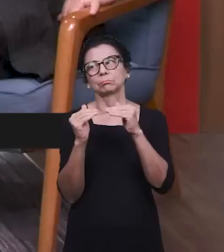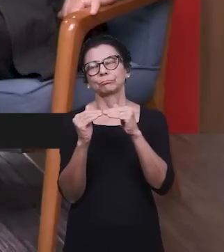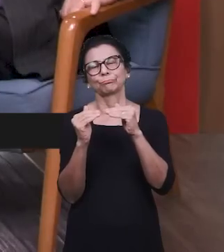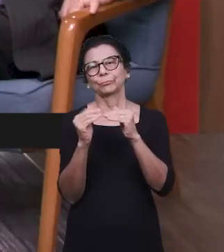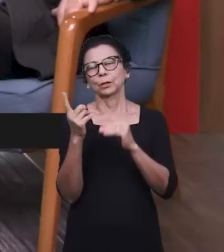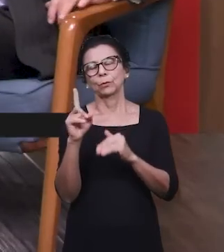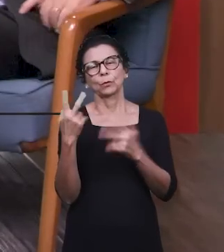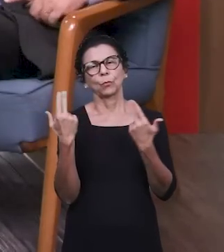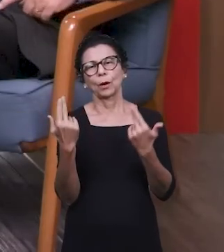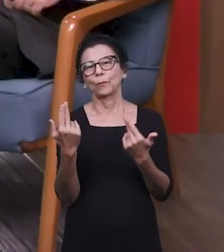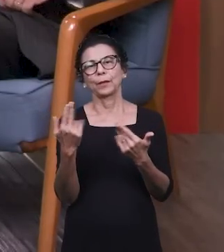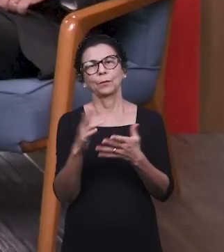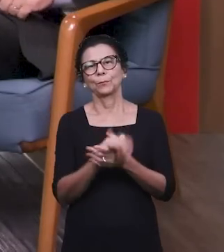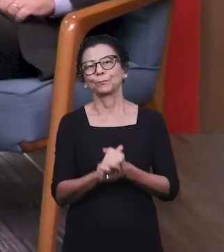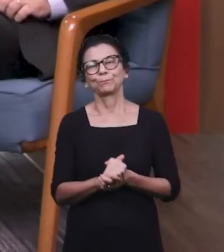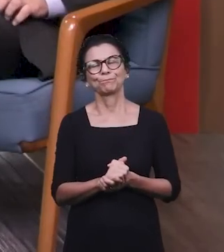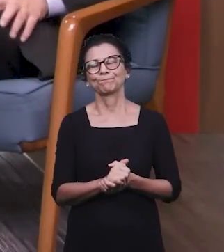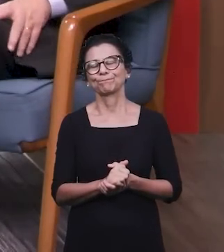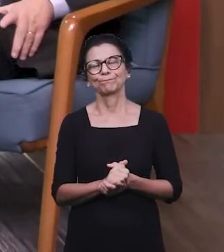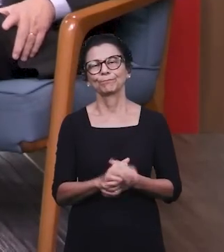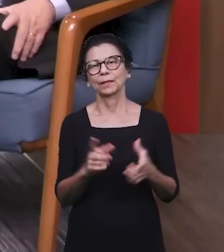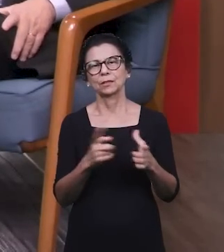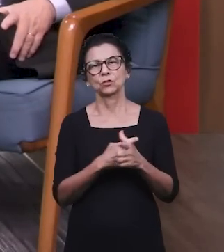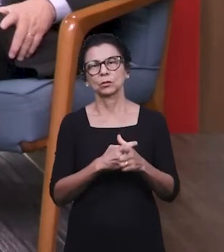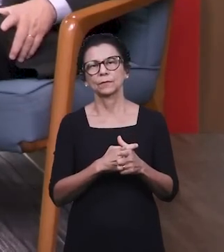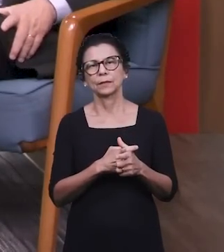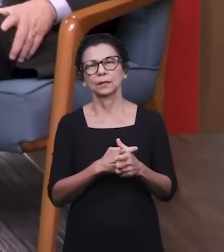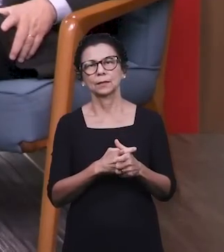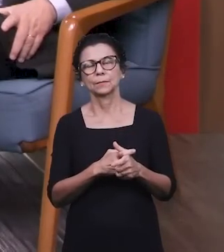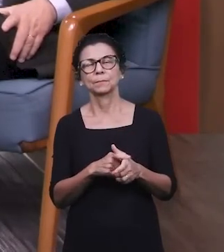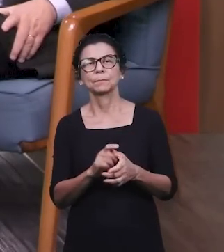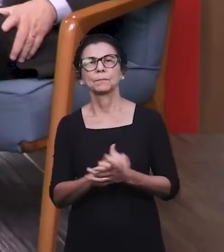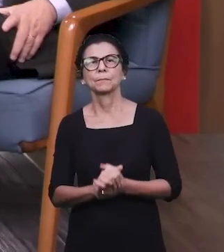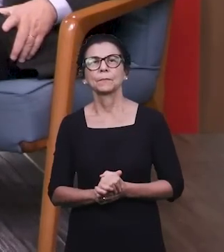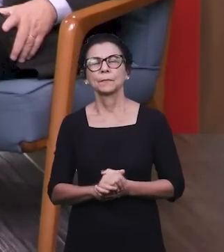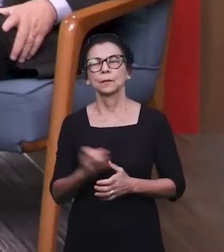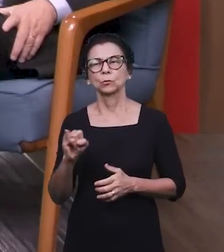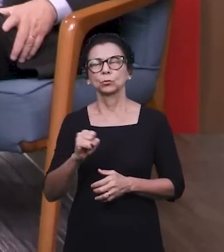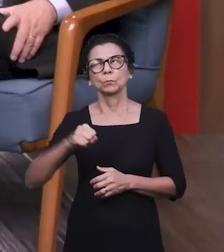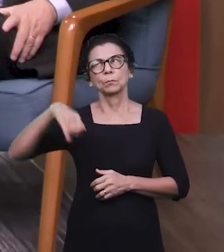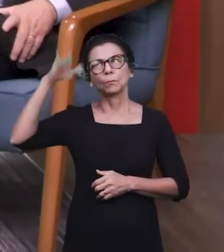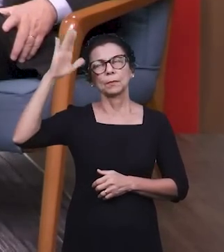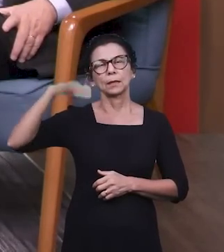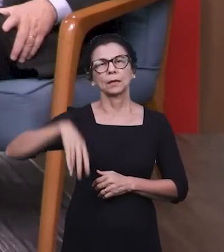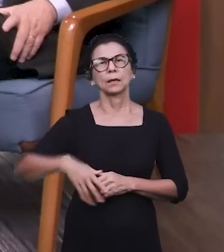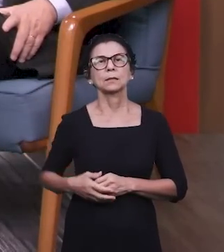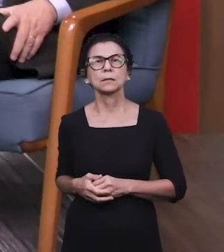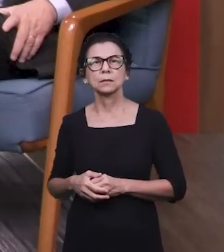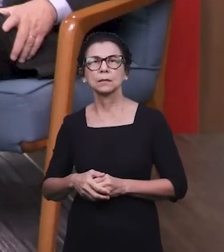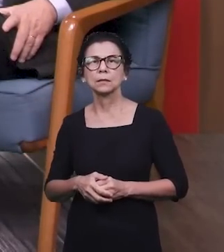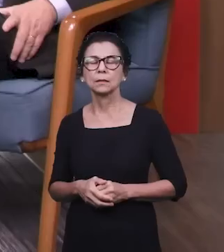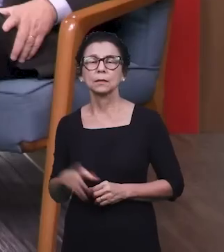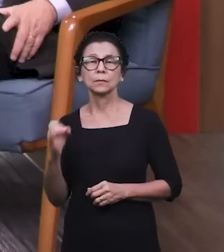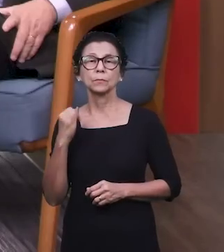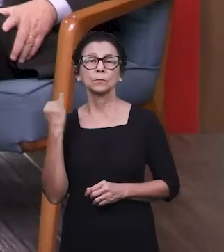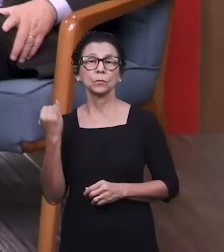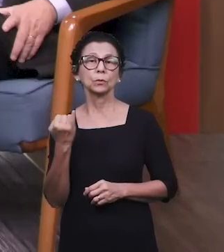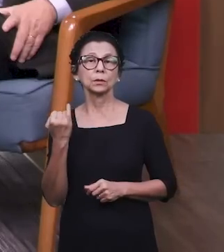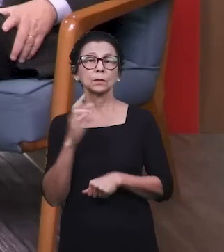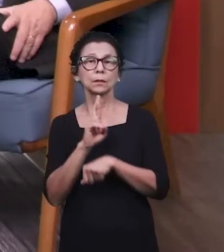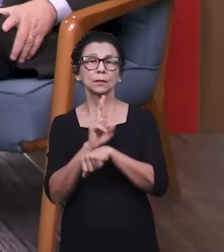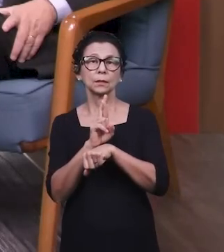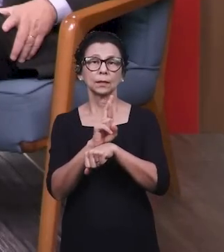ser corrigida. Exatamente. E então, nós aconselhamos também que as pessoas elas priorizem a criação dessa reserva, até mesmo